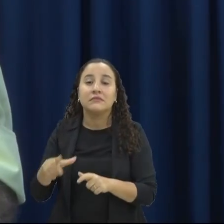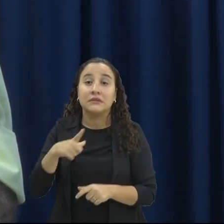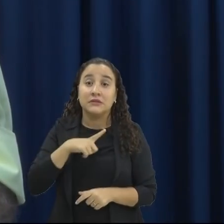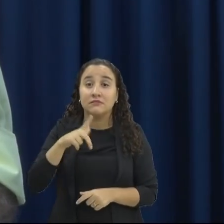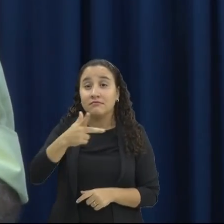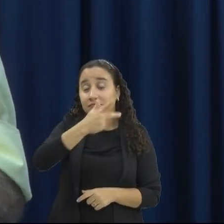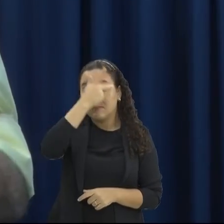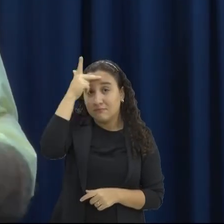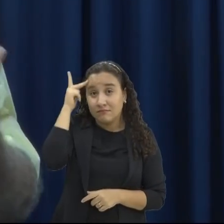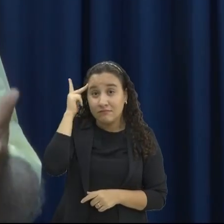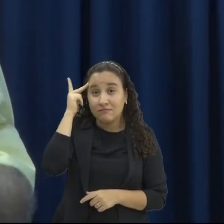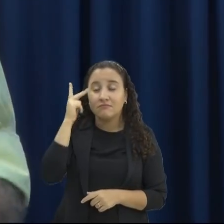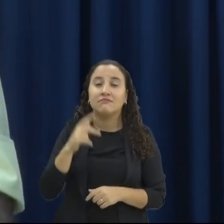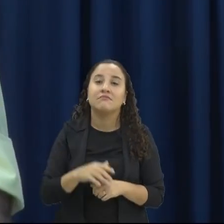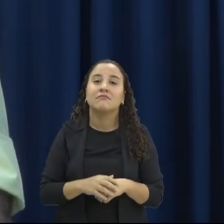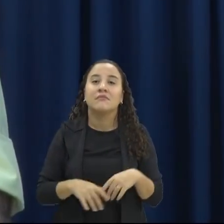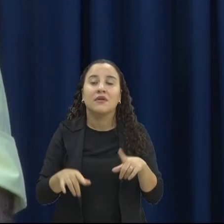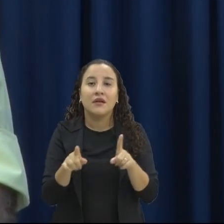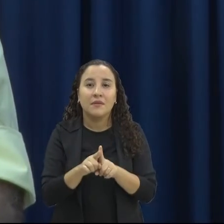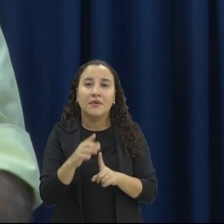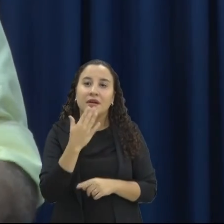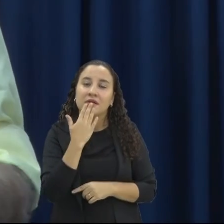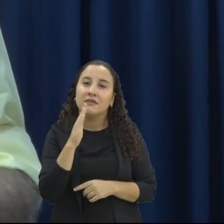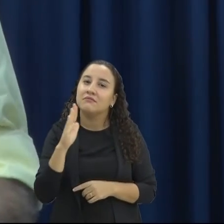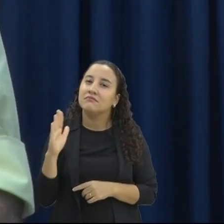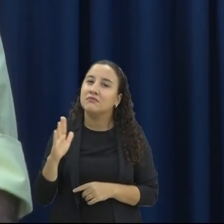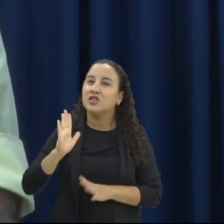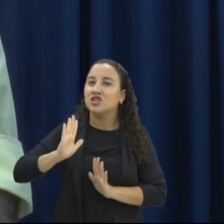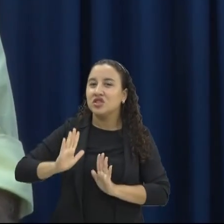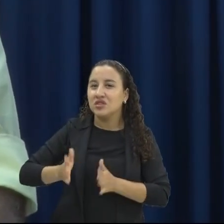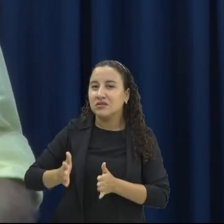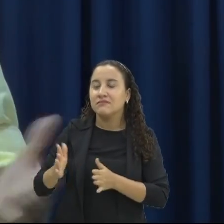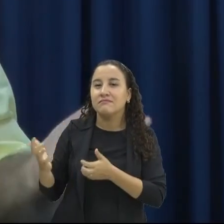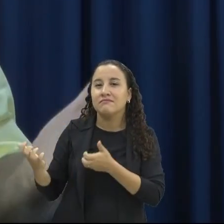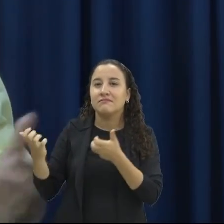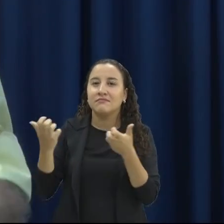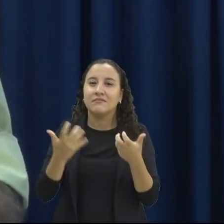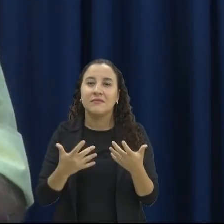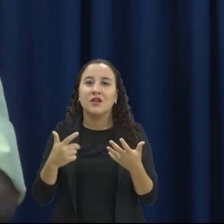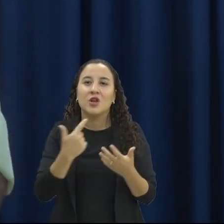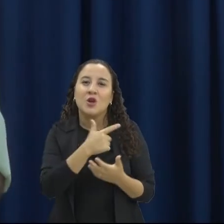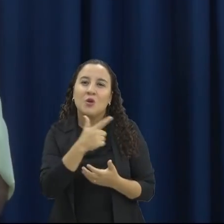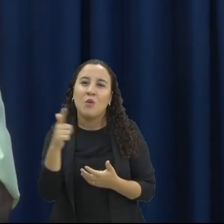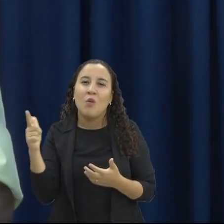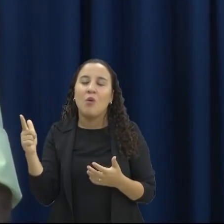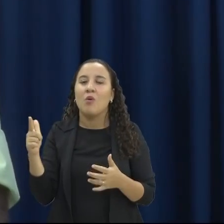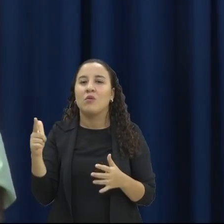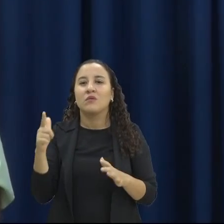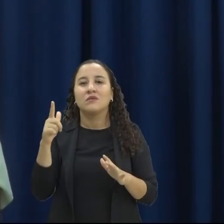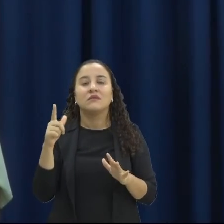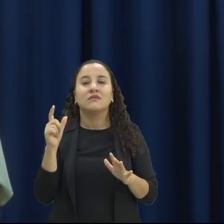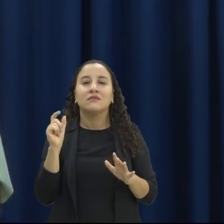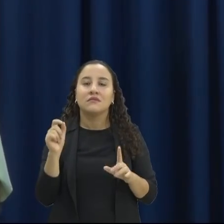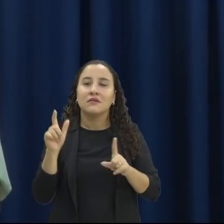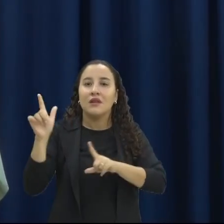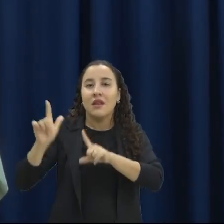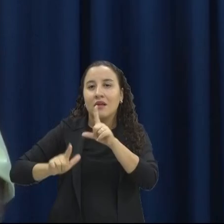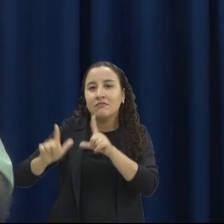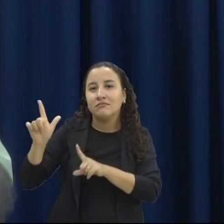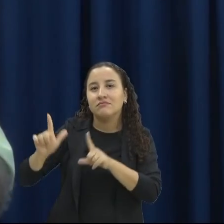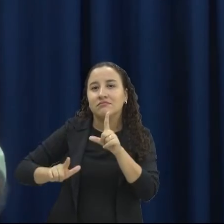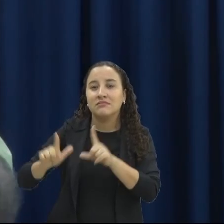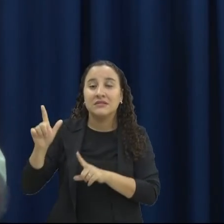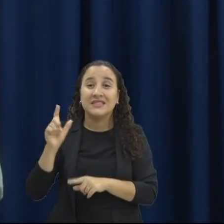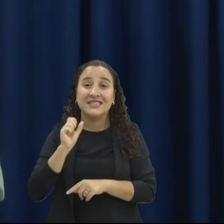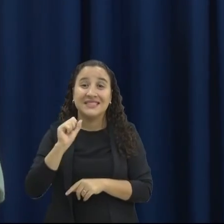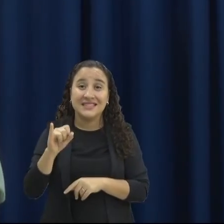pessoas, até candidatos, que já disseram em outros programas e outros canais que caso